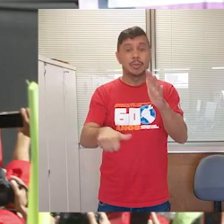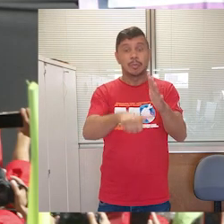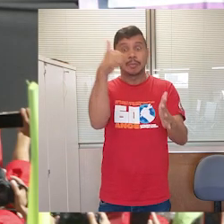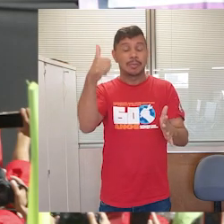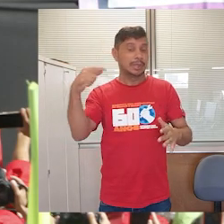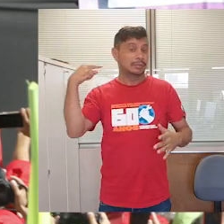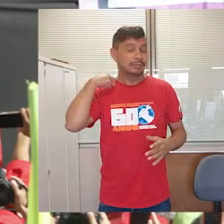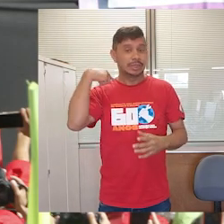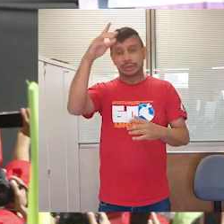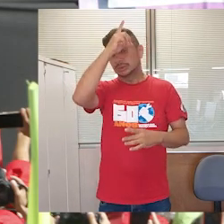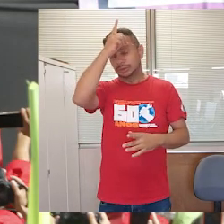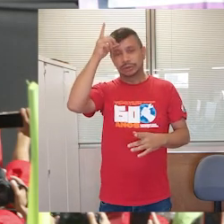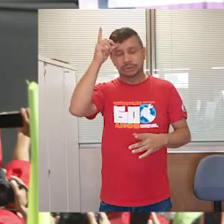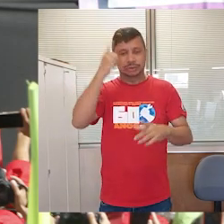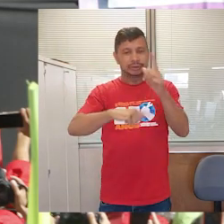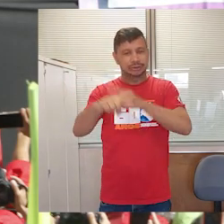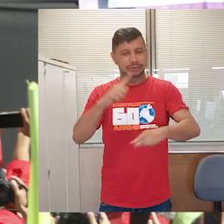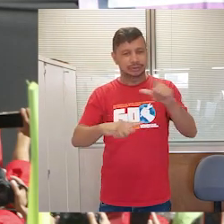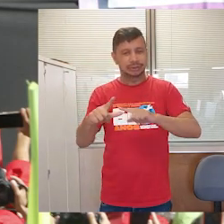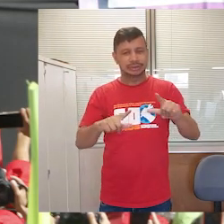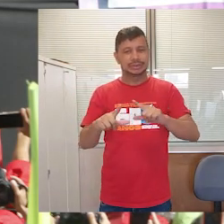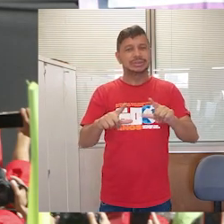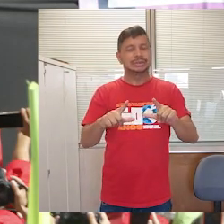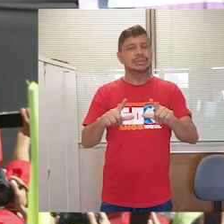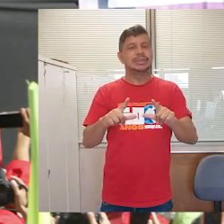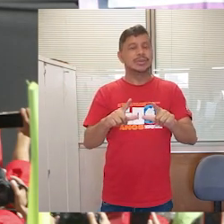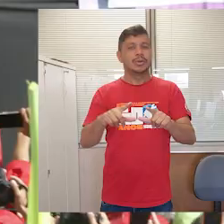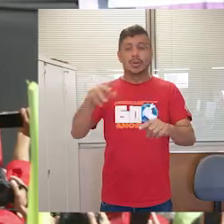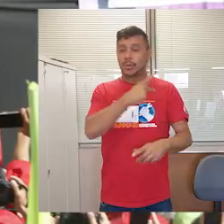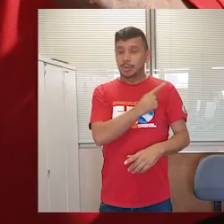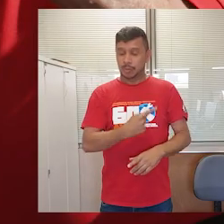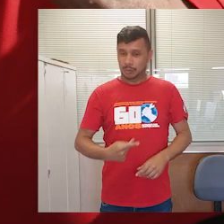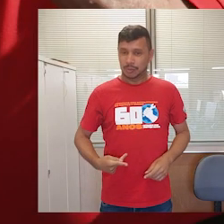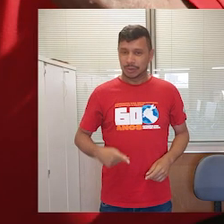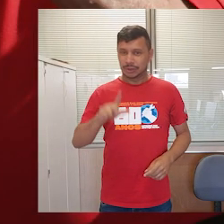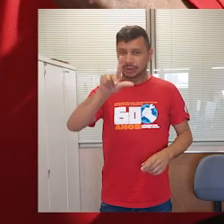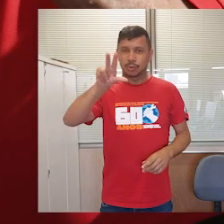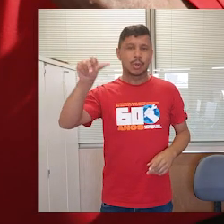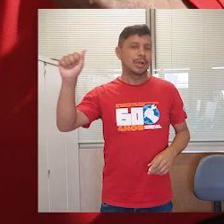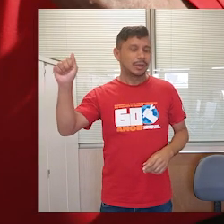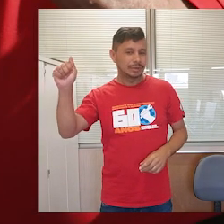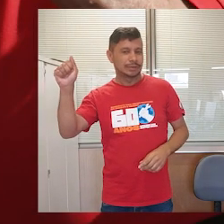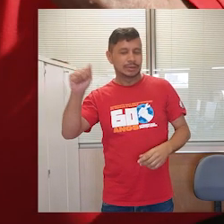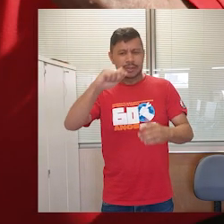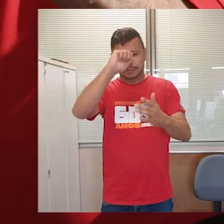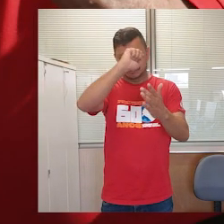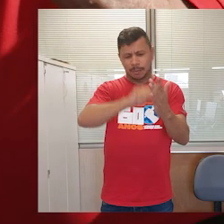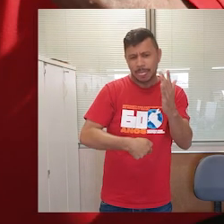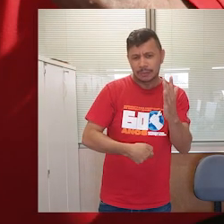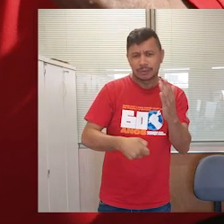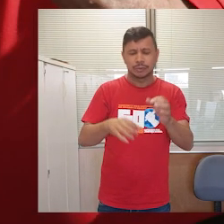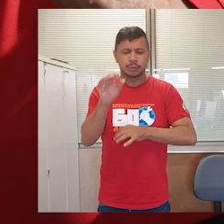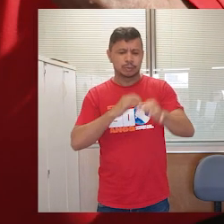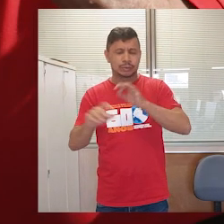maio, Dia do Trabalhador e da Trabalhadora. Na ocasião, o presidente Luiz Inácio Lula da Silva